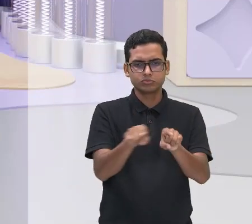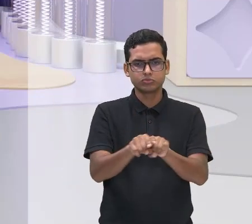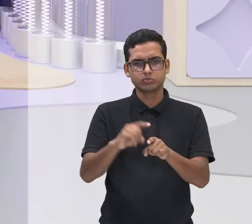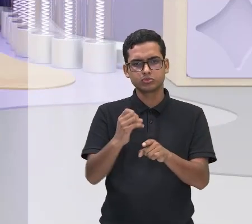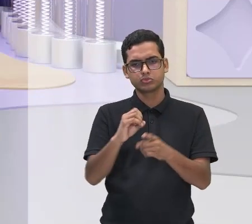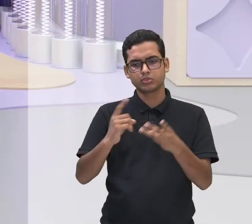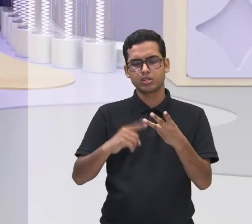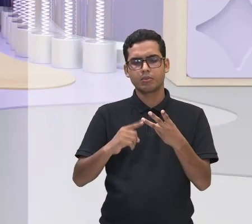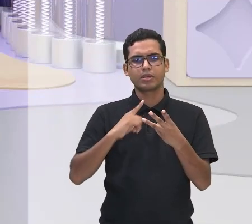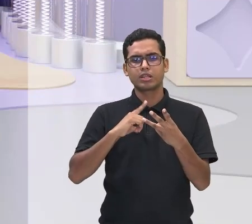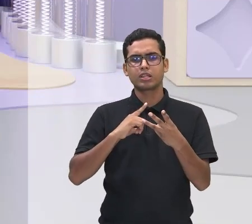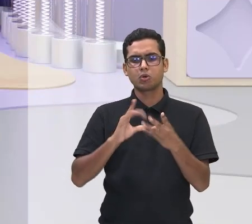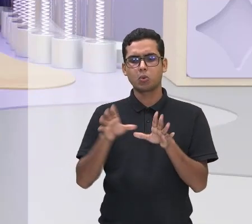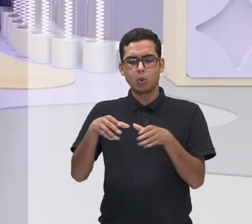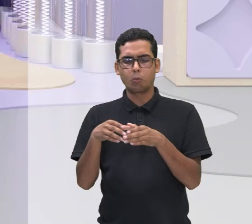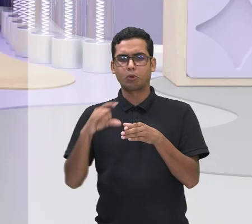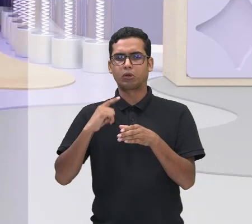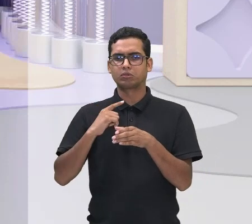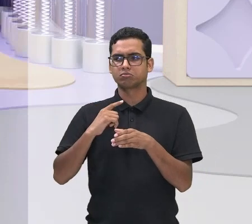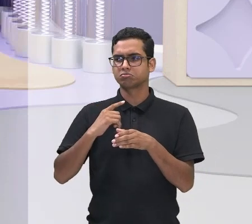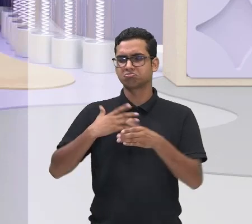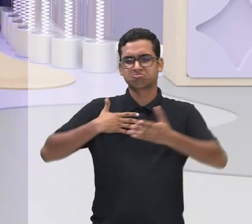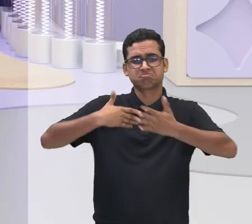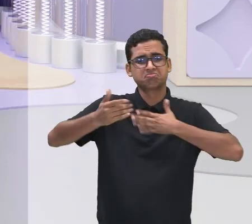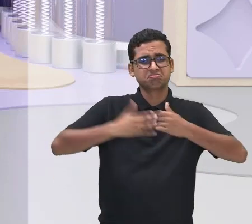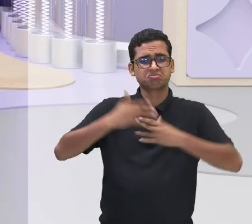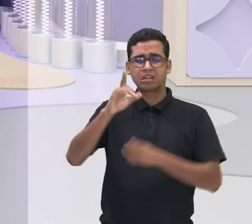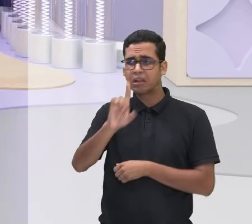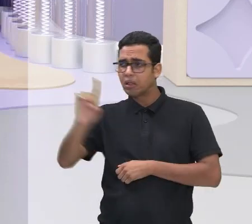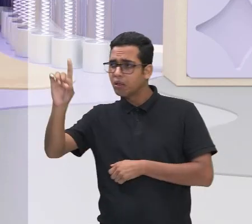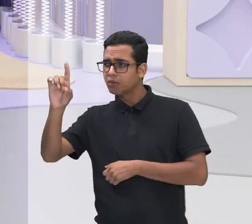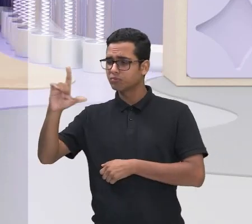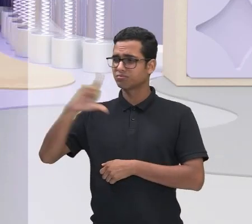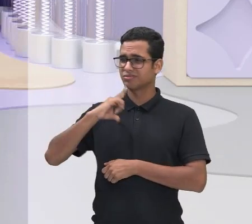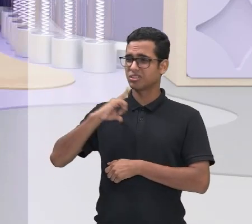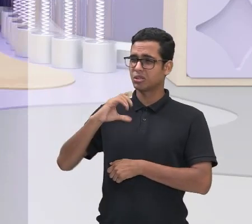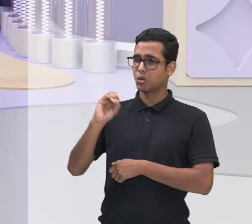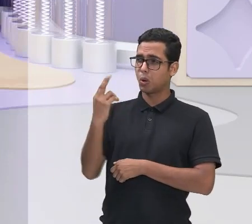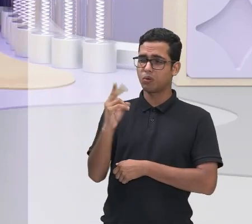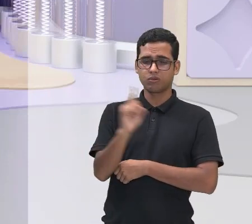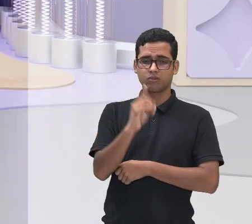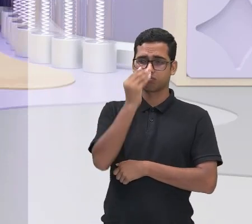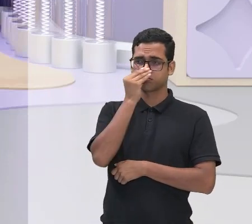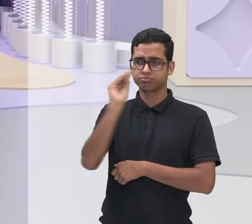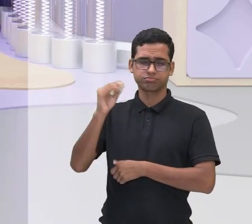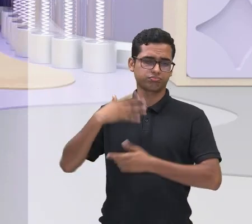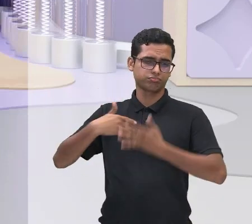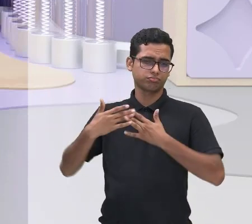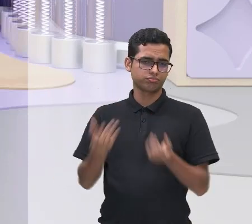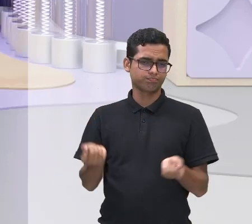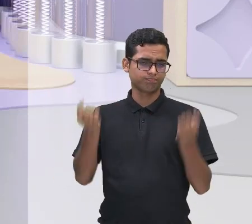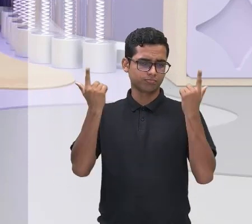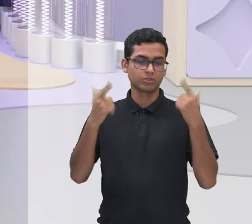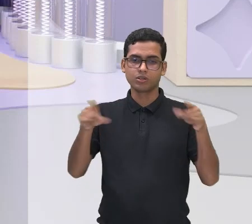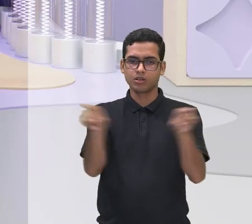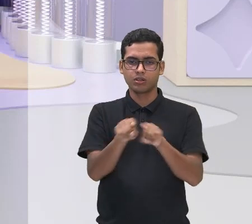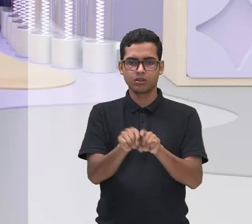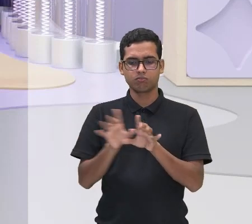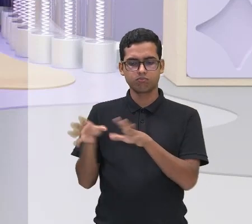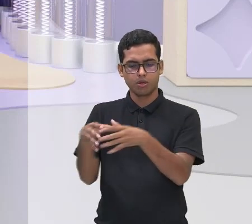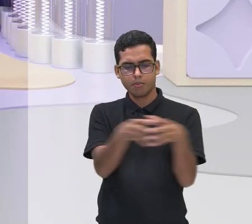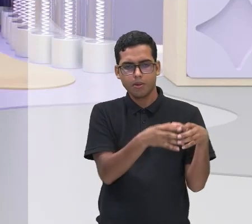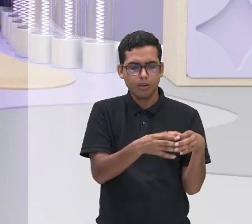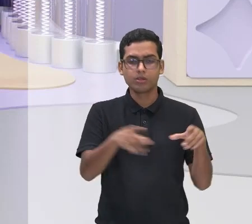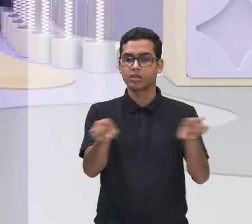não, diante dessa pluralidade de visões, de concepções, de crenças, e mesmo com